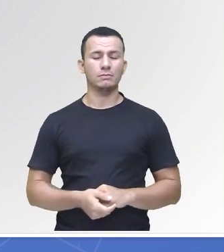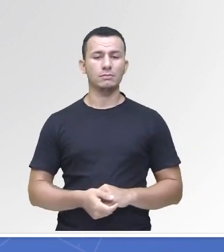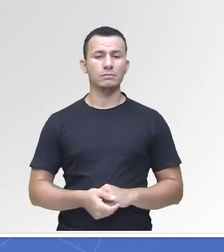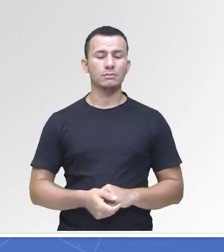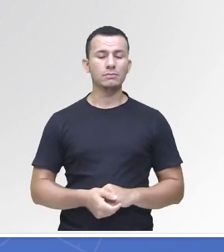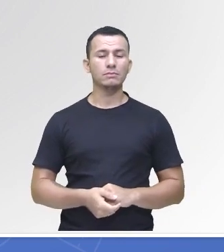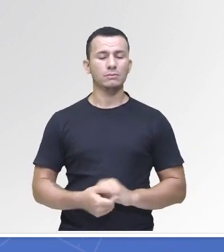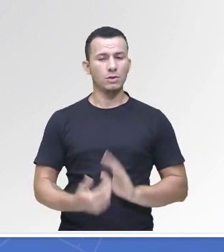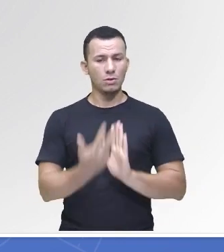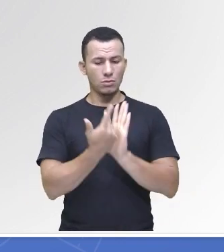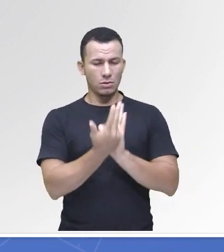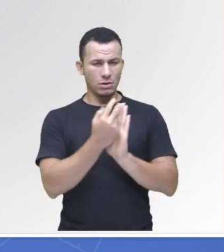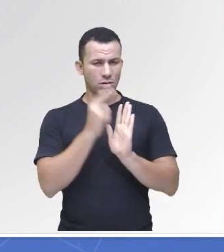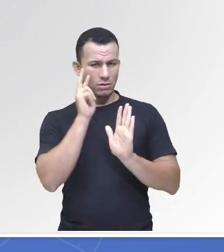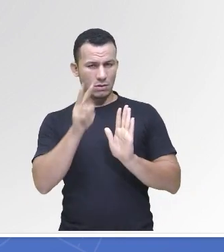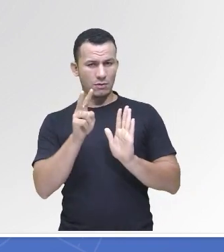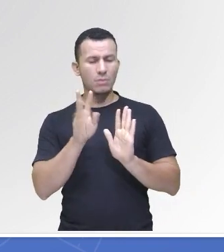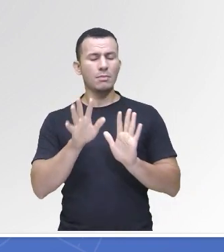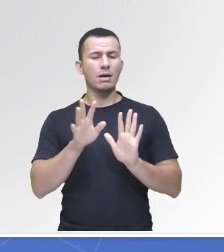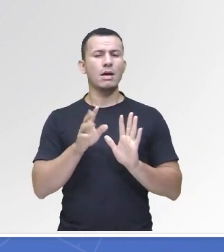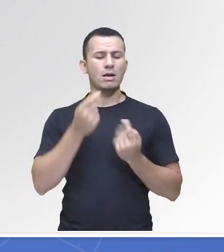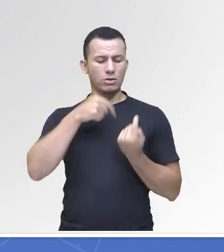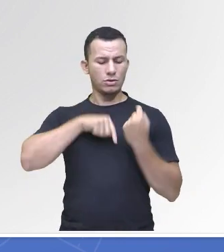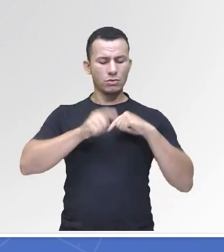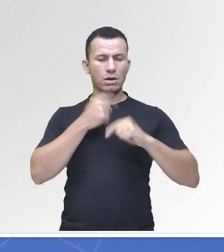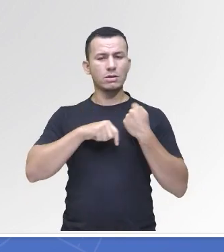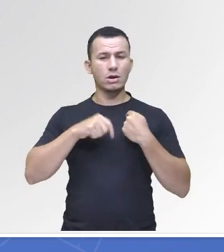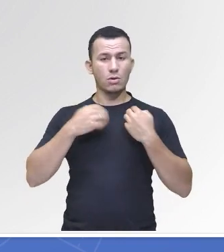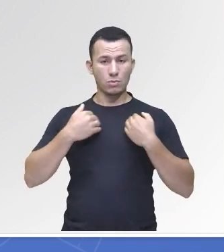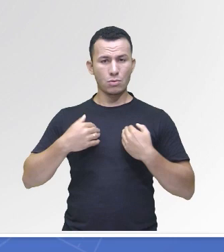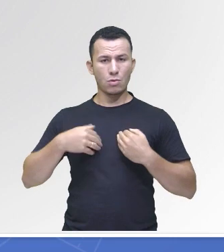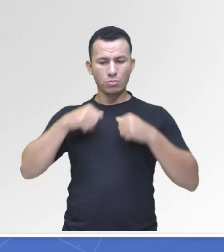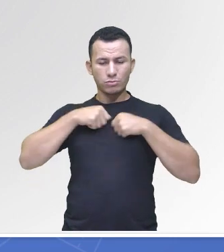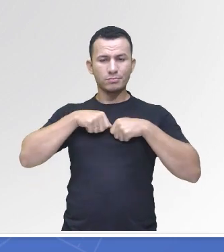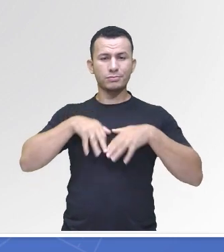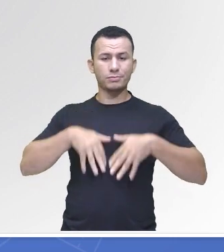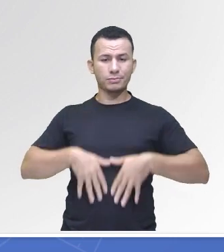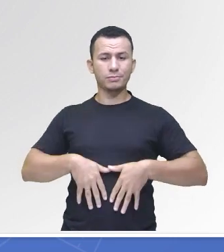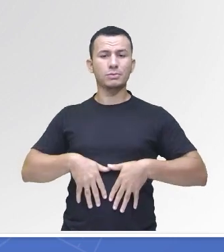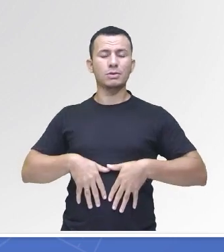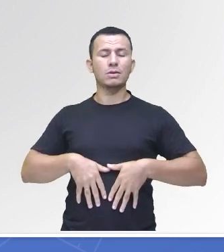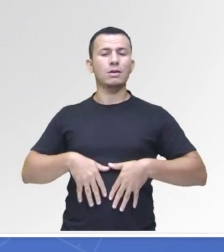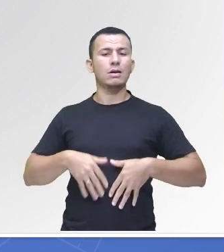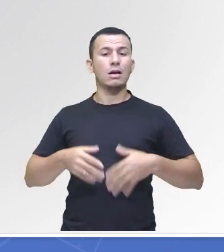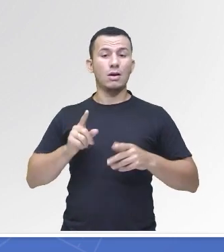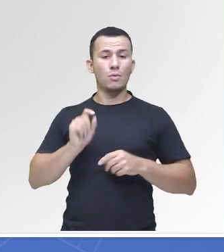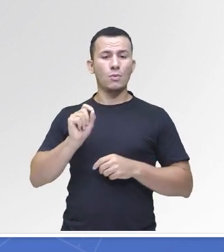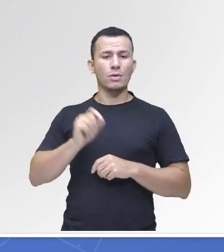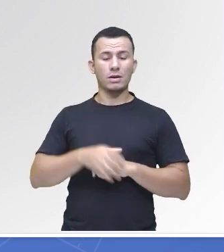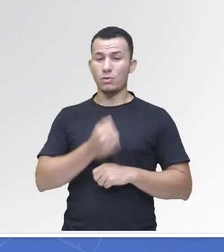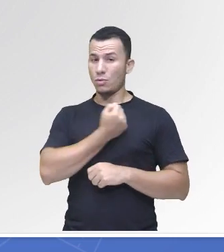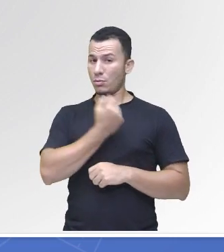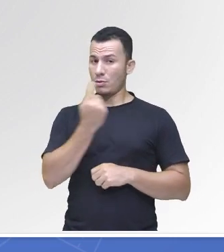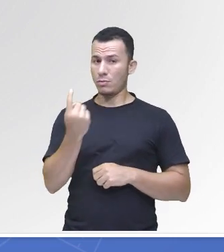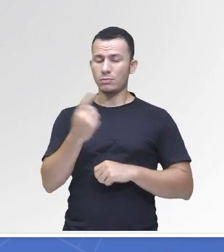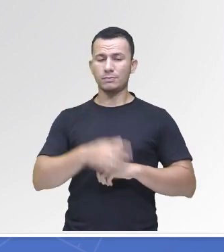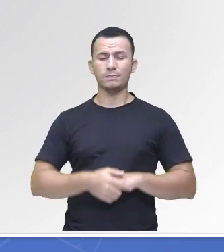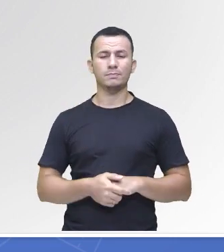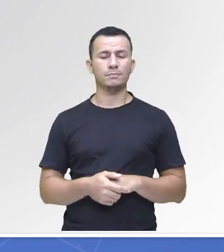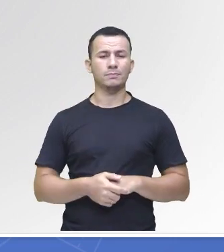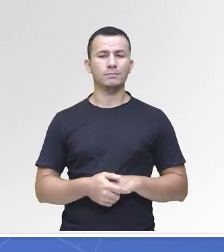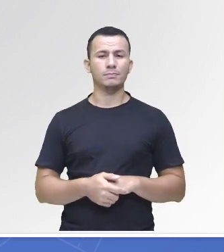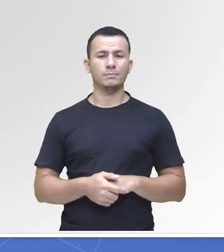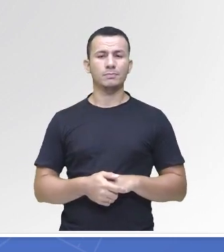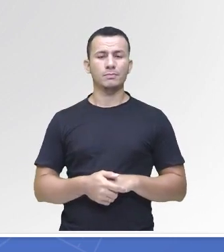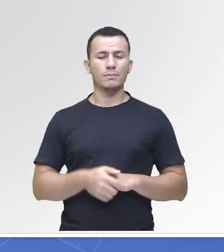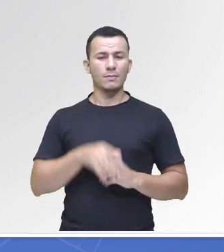Então, o esquema da circulação do sangue no corpo humano. Bom, aqui ele está fazendo a representação do 1. A primeira representação,